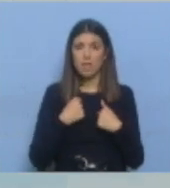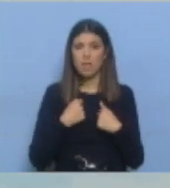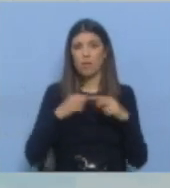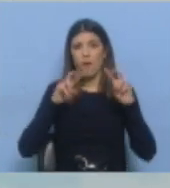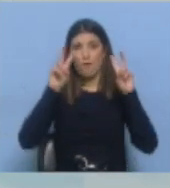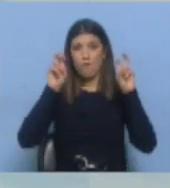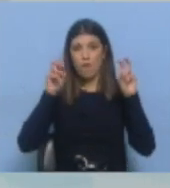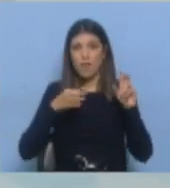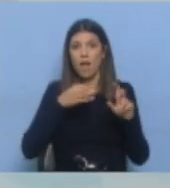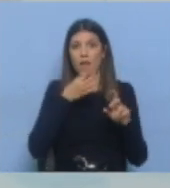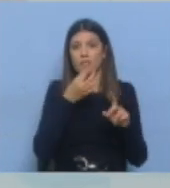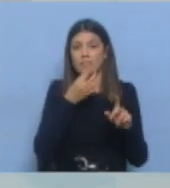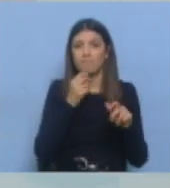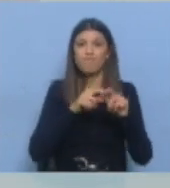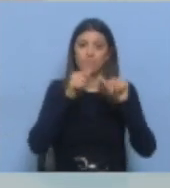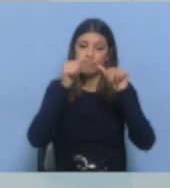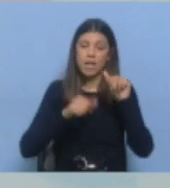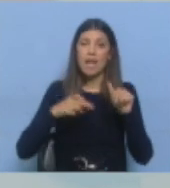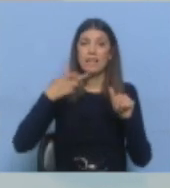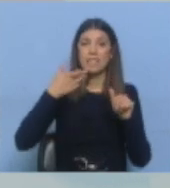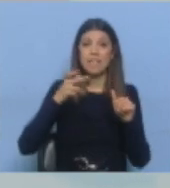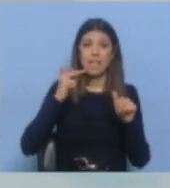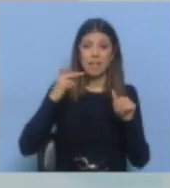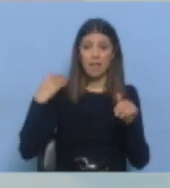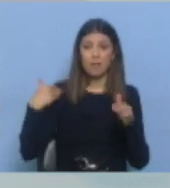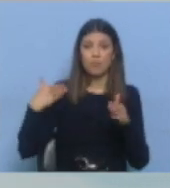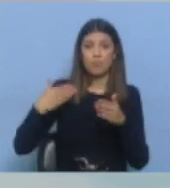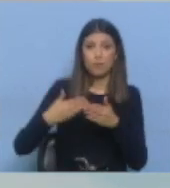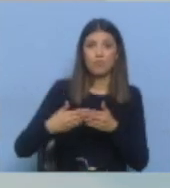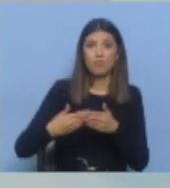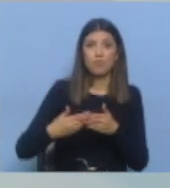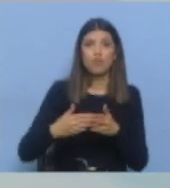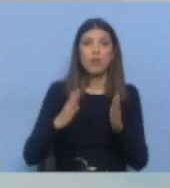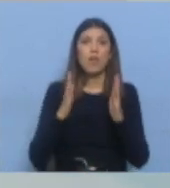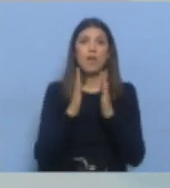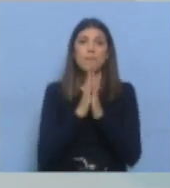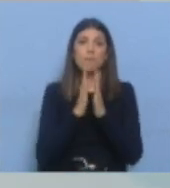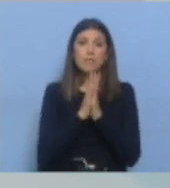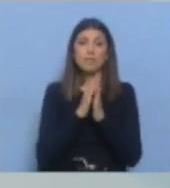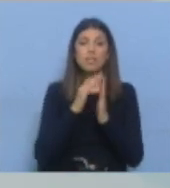destes 7 anos de pontificado. As missas em Santa Marta, logo pela manhã, muito cedo,